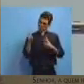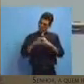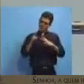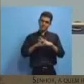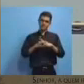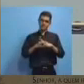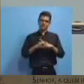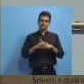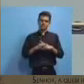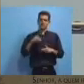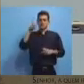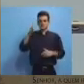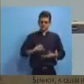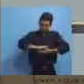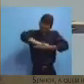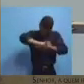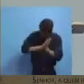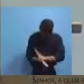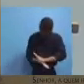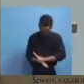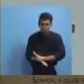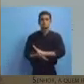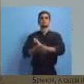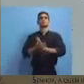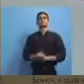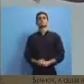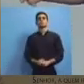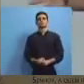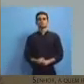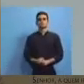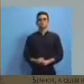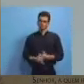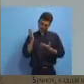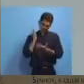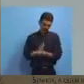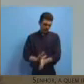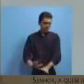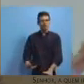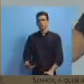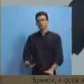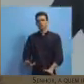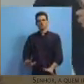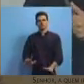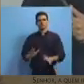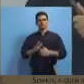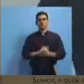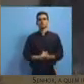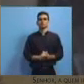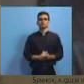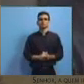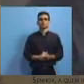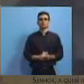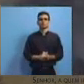deste terrada a o que que é desse Terraria e retirar com